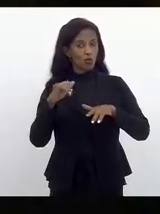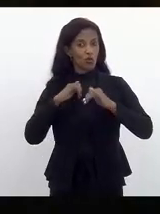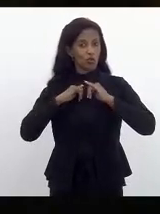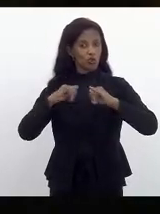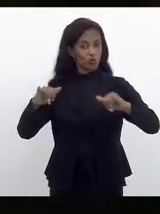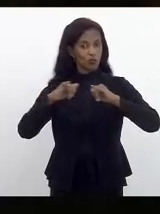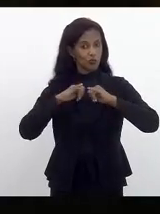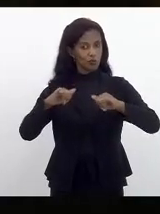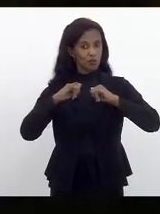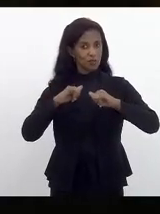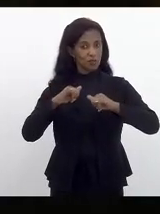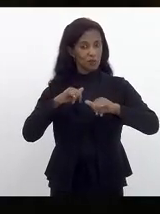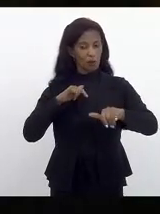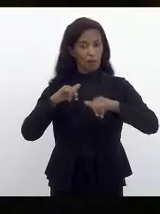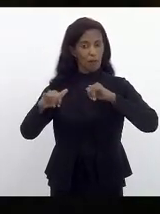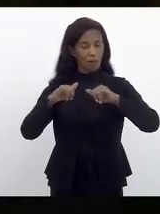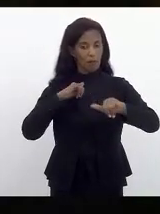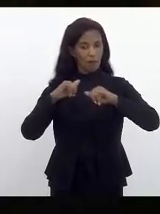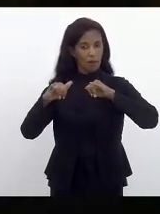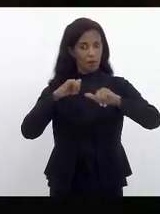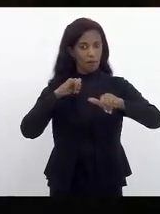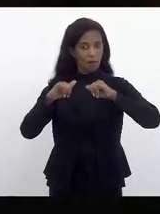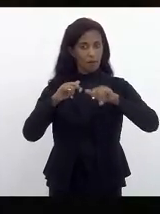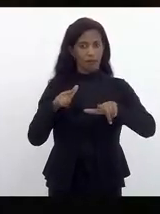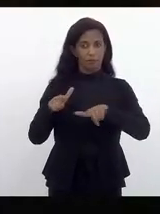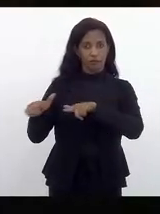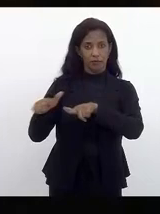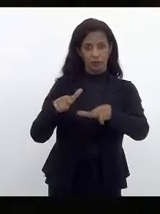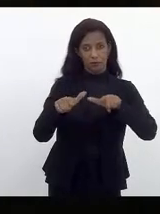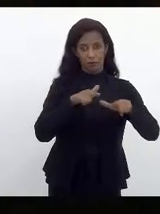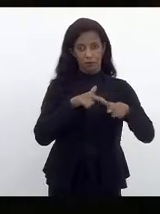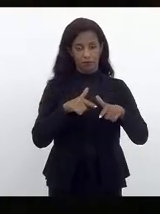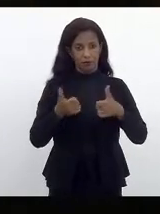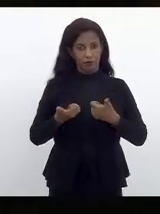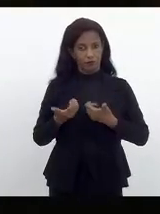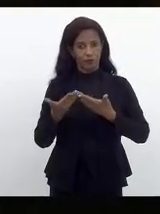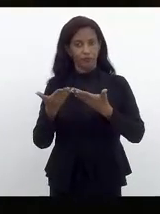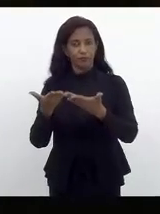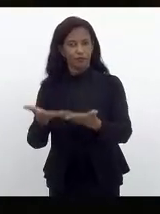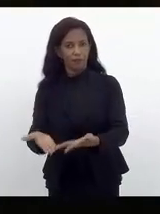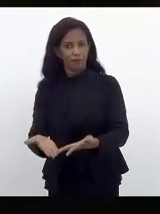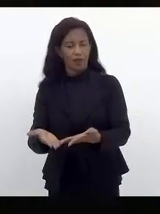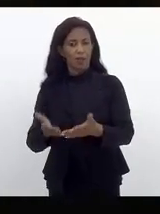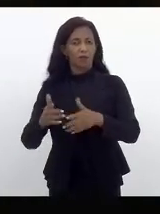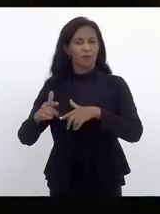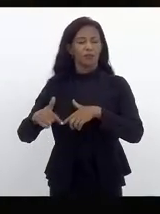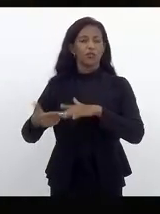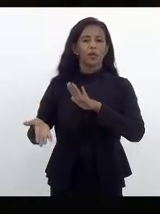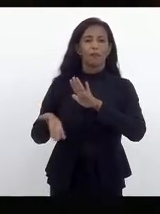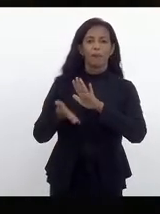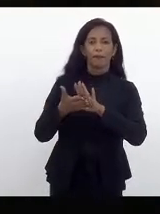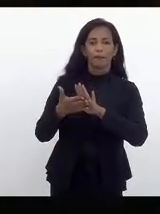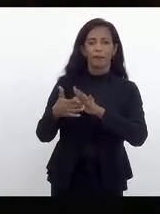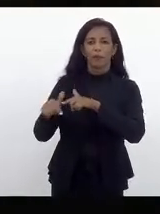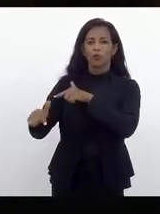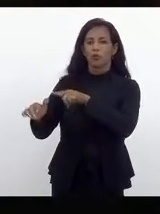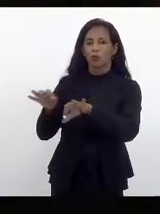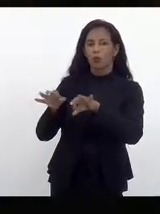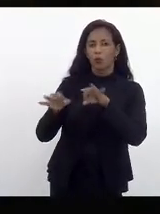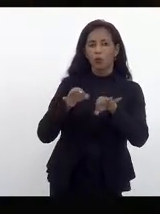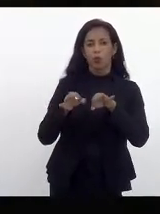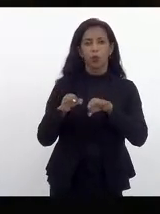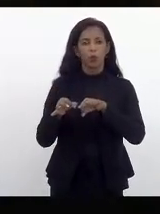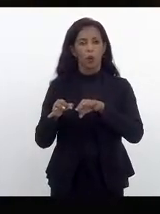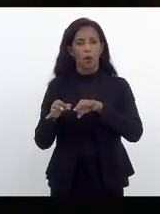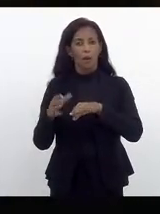meus trabalhos, como meio de levar as minhas atuações parlamentares para